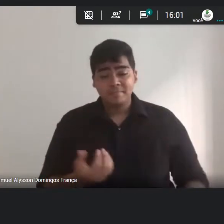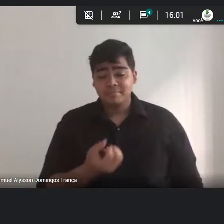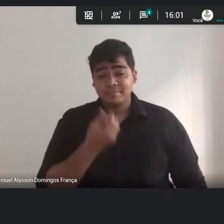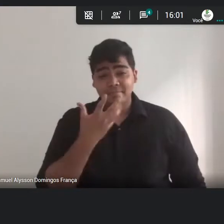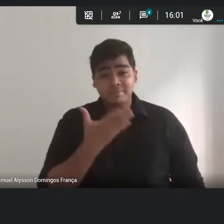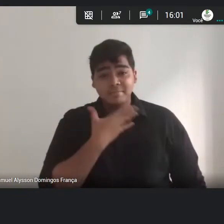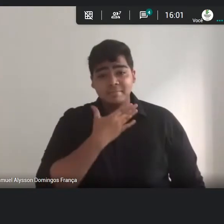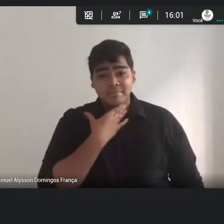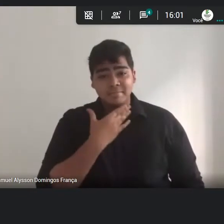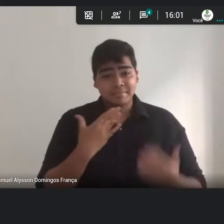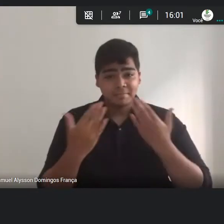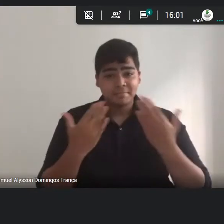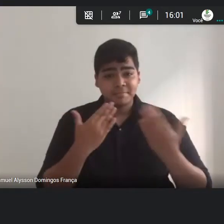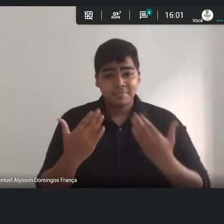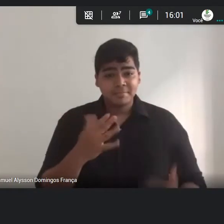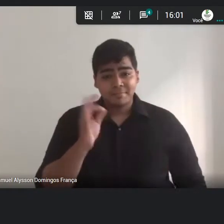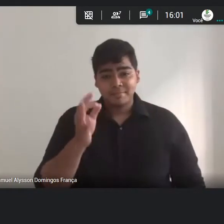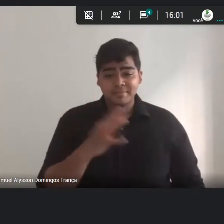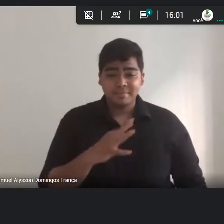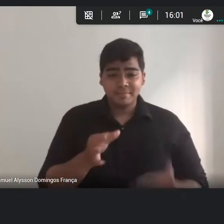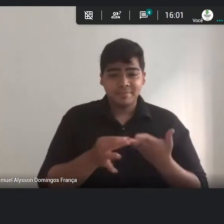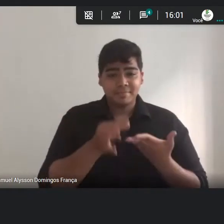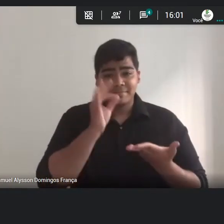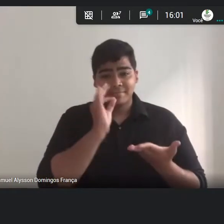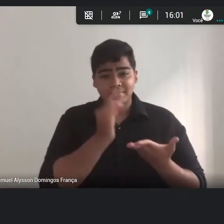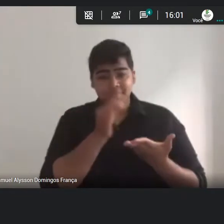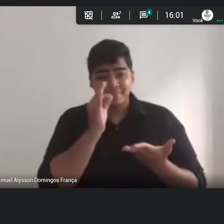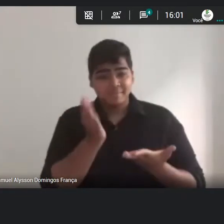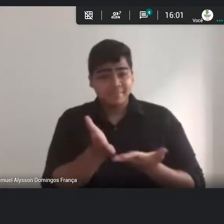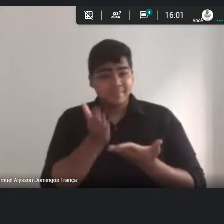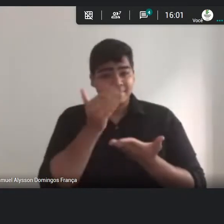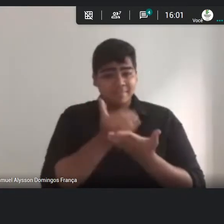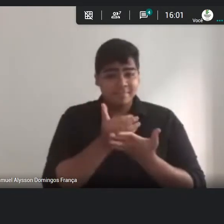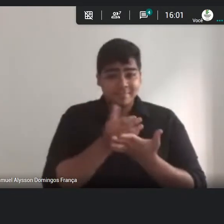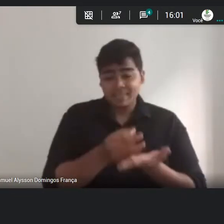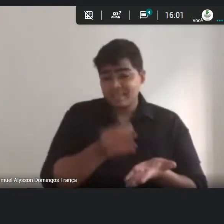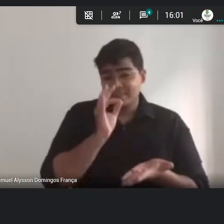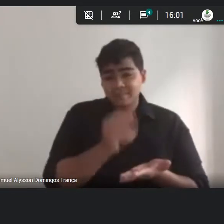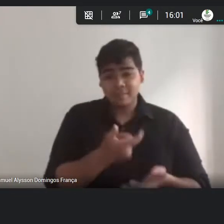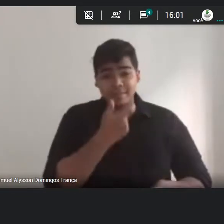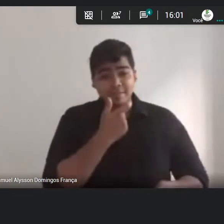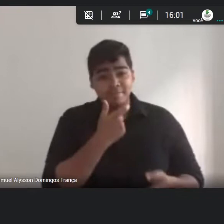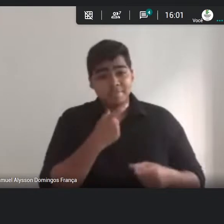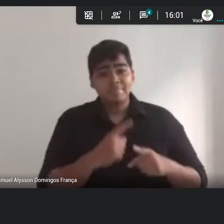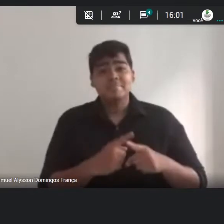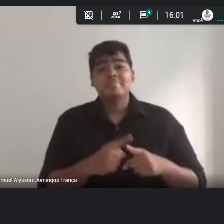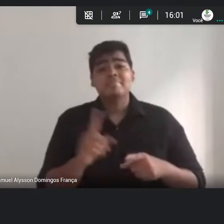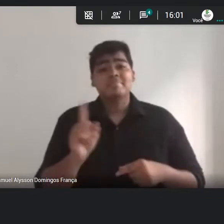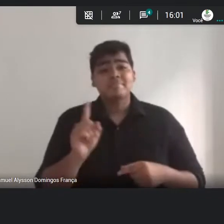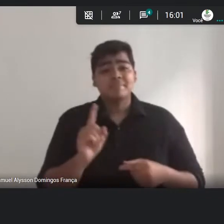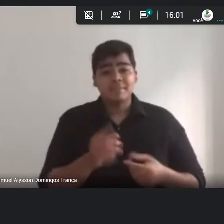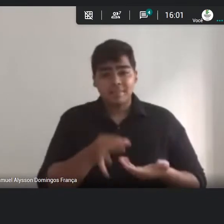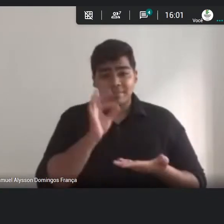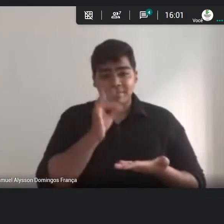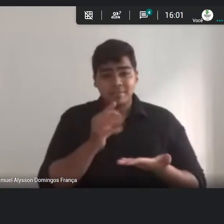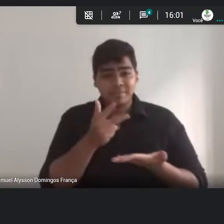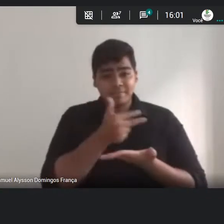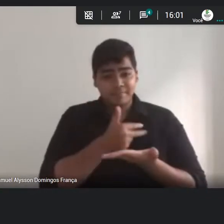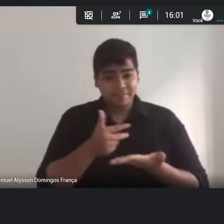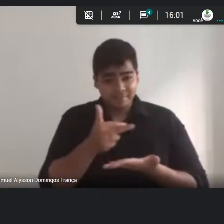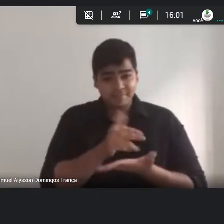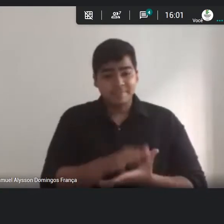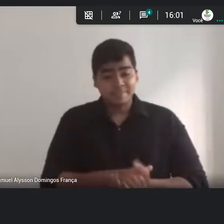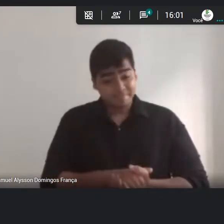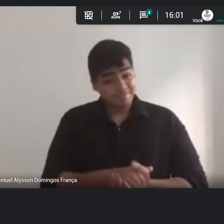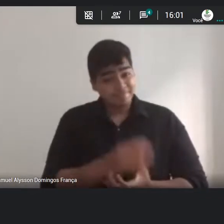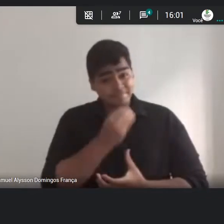sempre pegue um cafezinho, um café com bolo, um café com biscoito, por que não um café com desenho? E que nunca nos